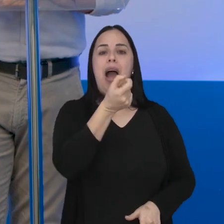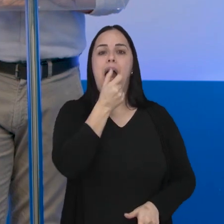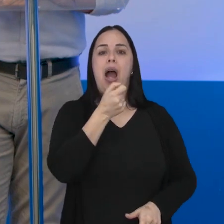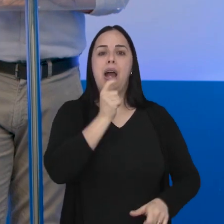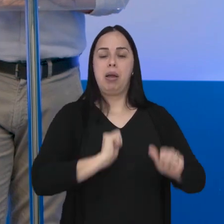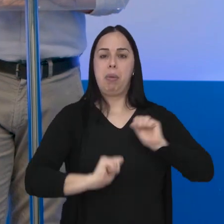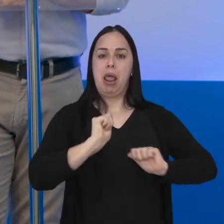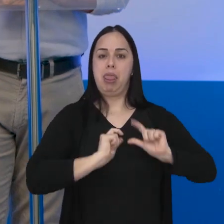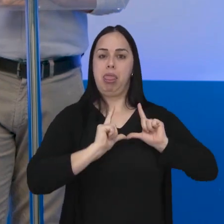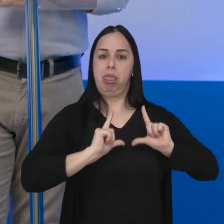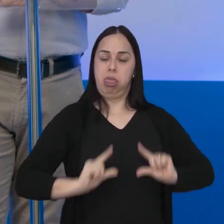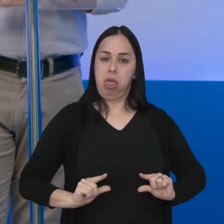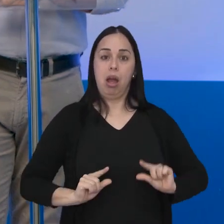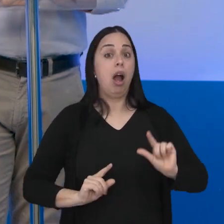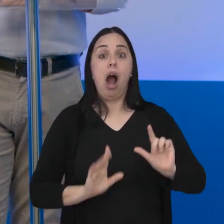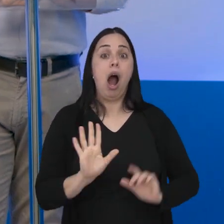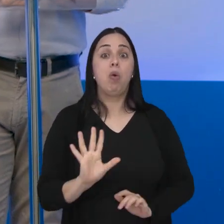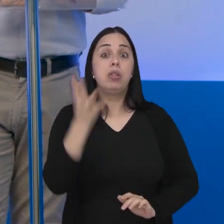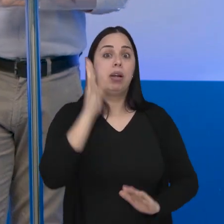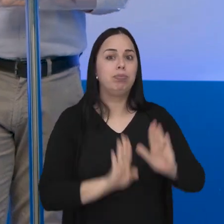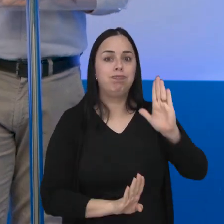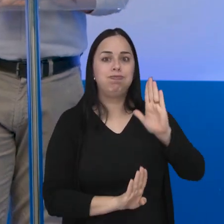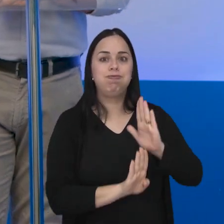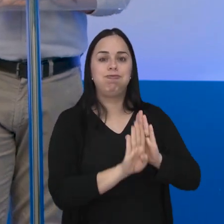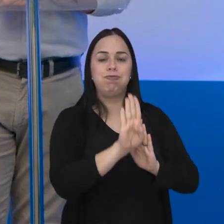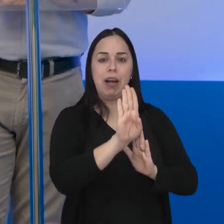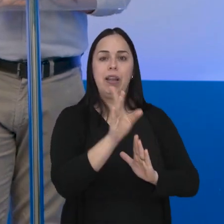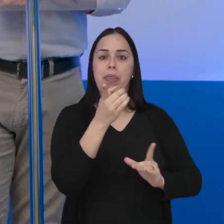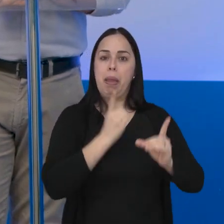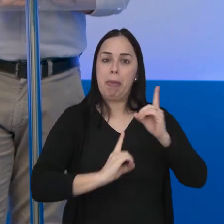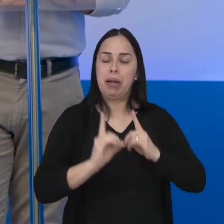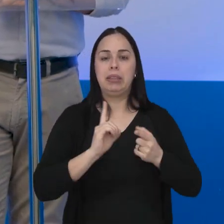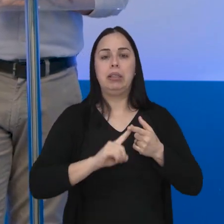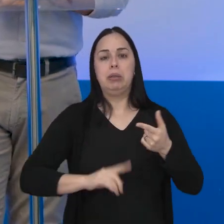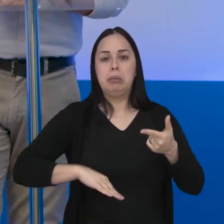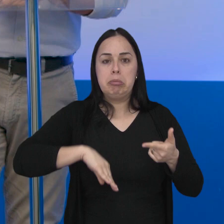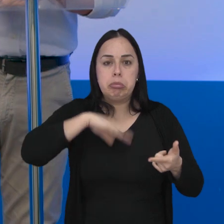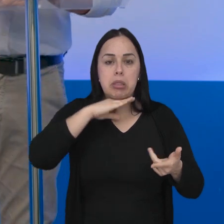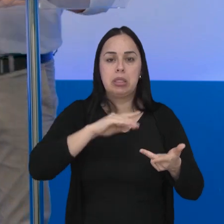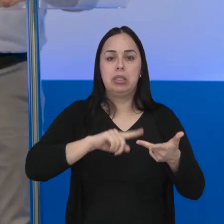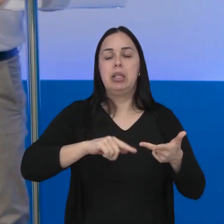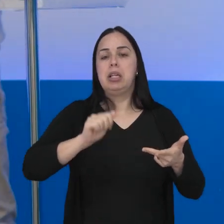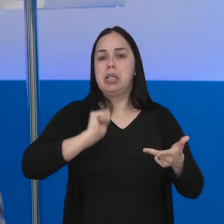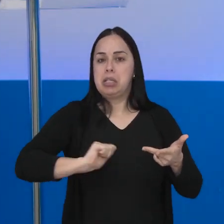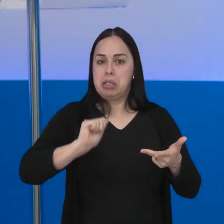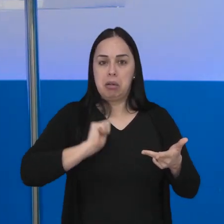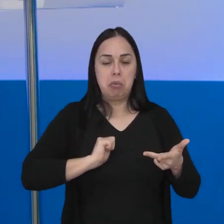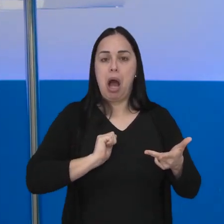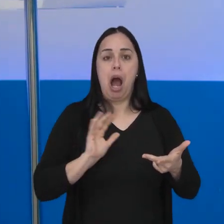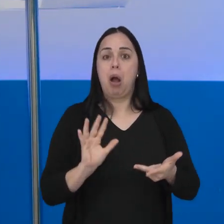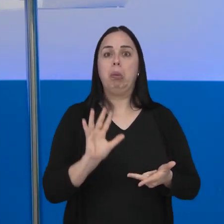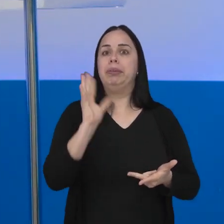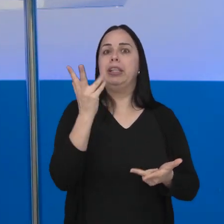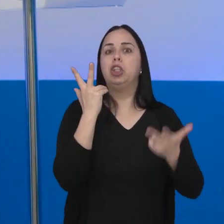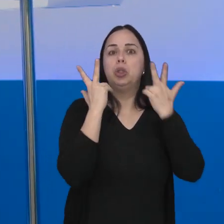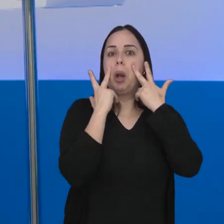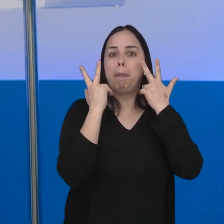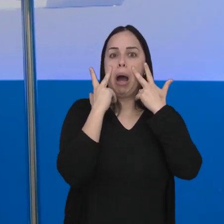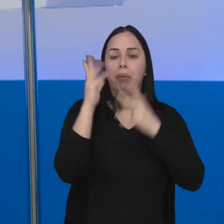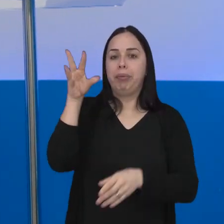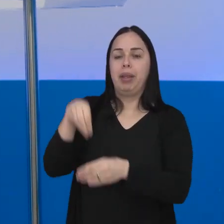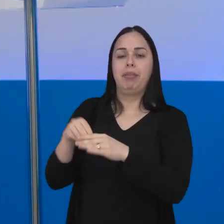trabalhadores brasileiros aumentou no país no primeiro semestre deste ano. Problemas como depressão, burnout, ansiedade têm se tornado